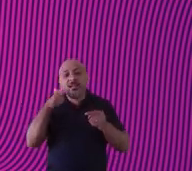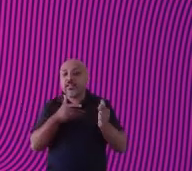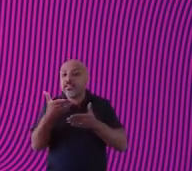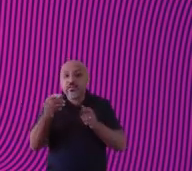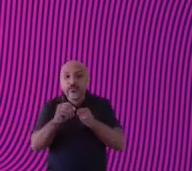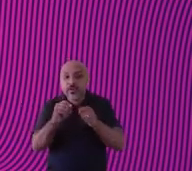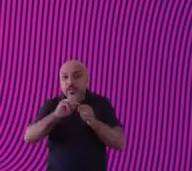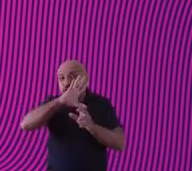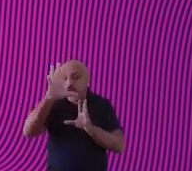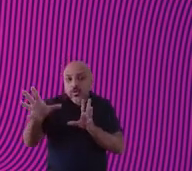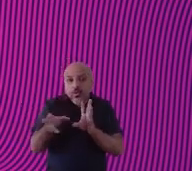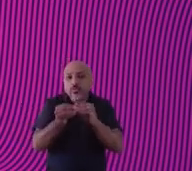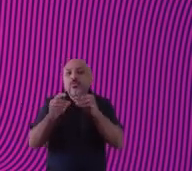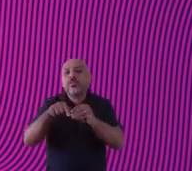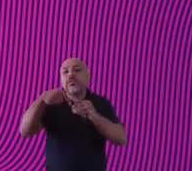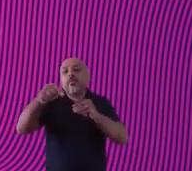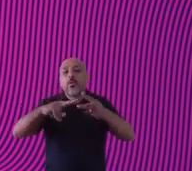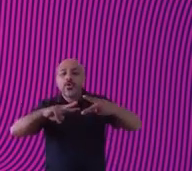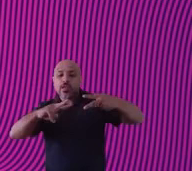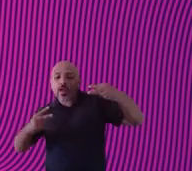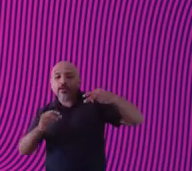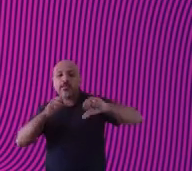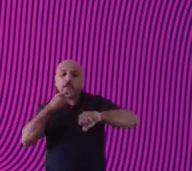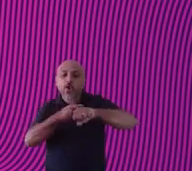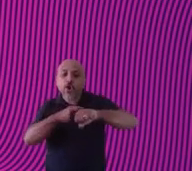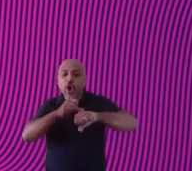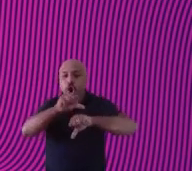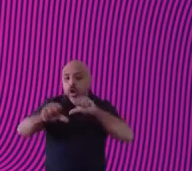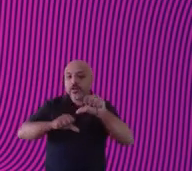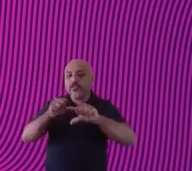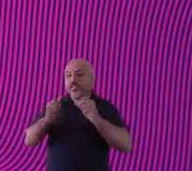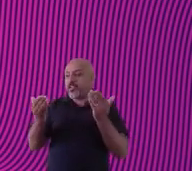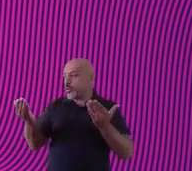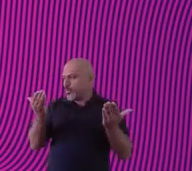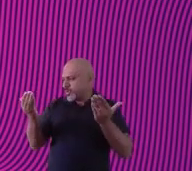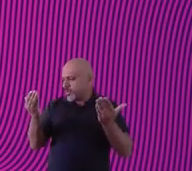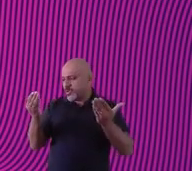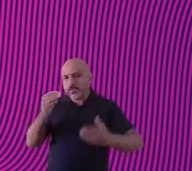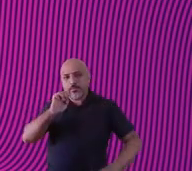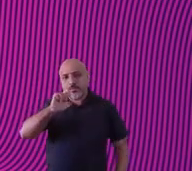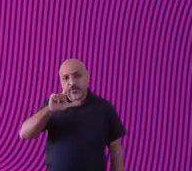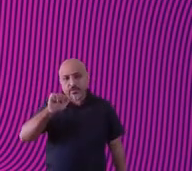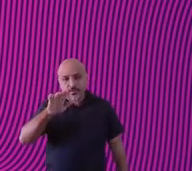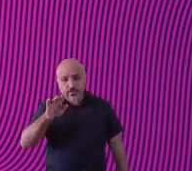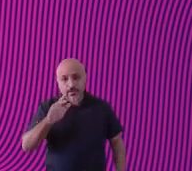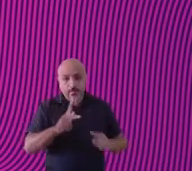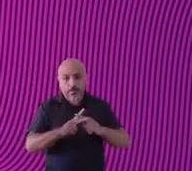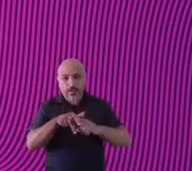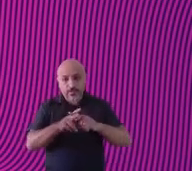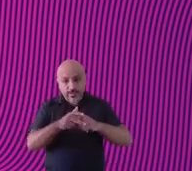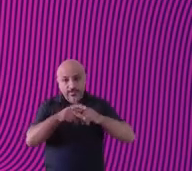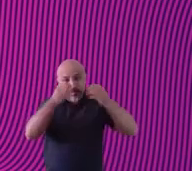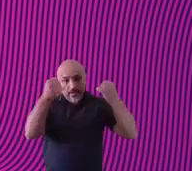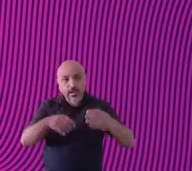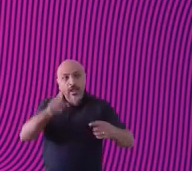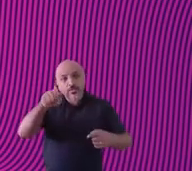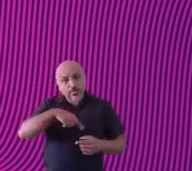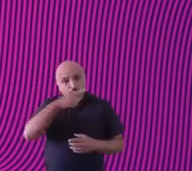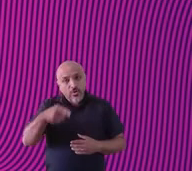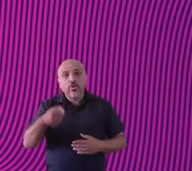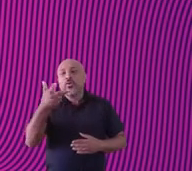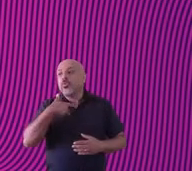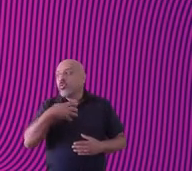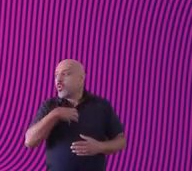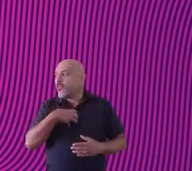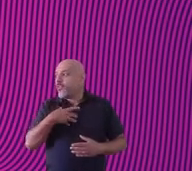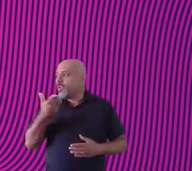isso eles são tomizawa após o transplante de fazer as comparações além da de dormir de manutenção é o que é dito anulou aí vamos ver